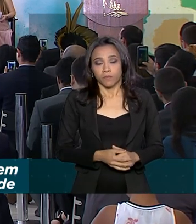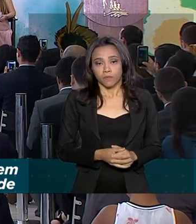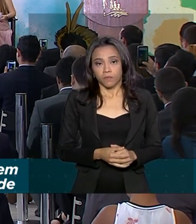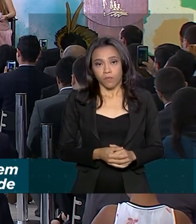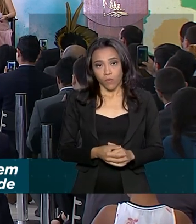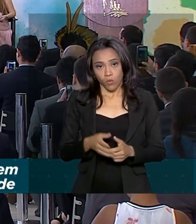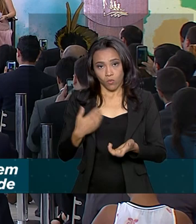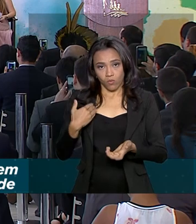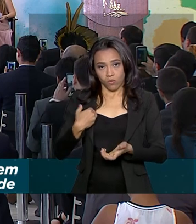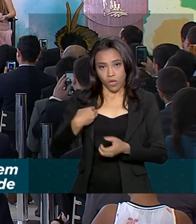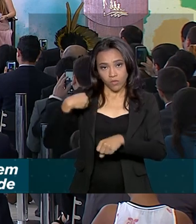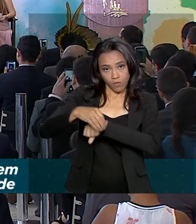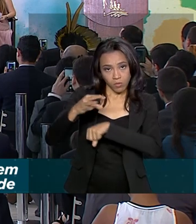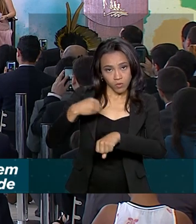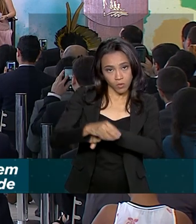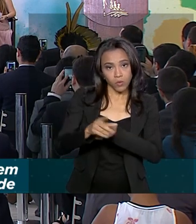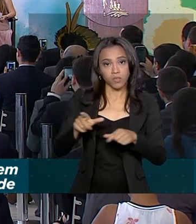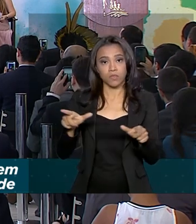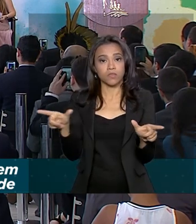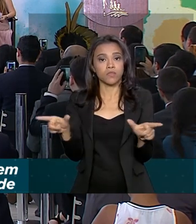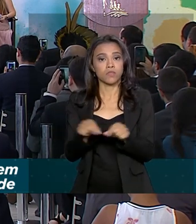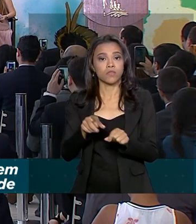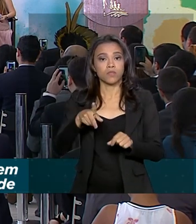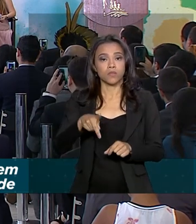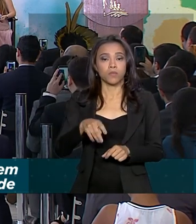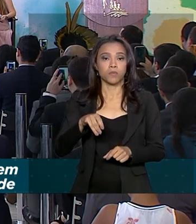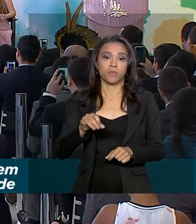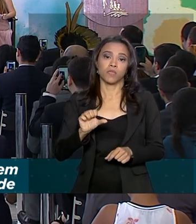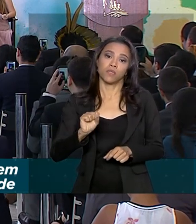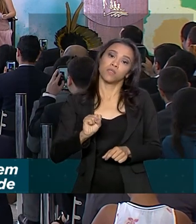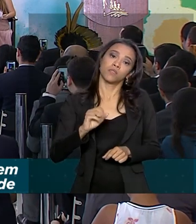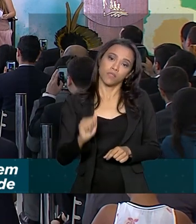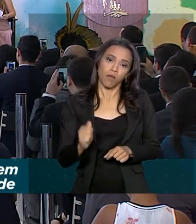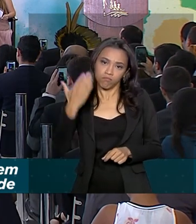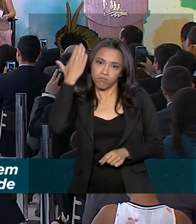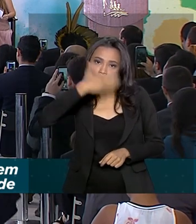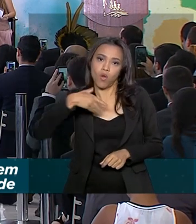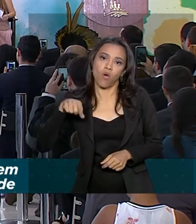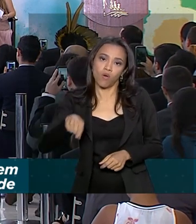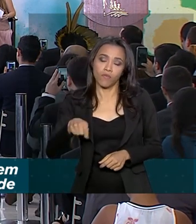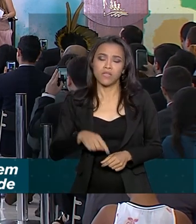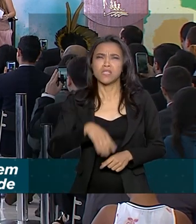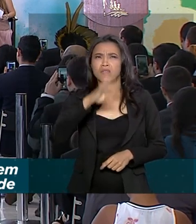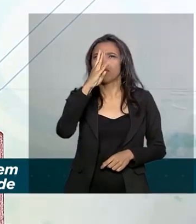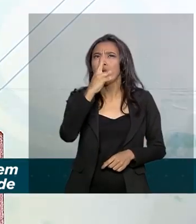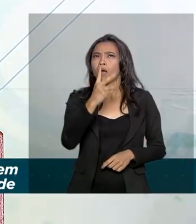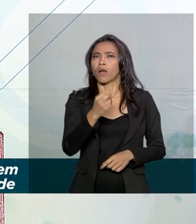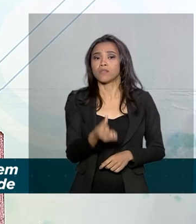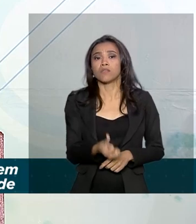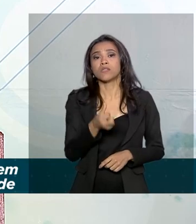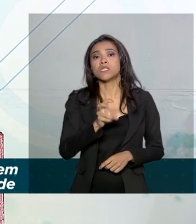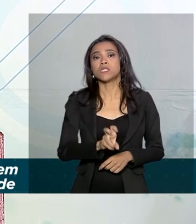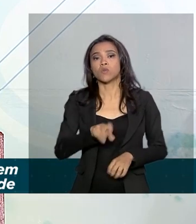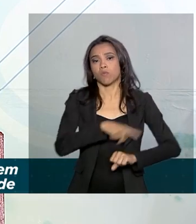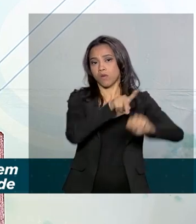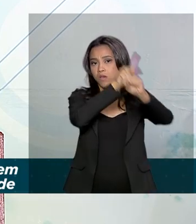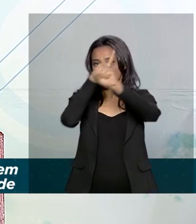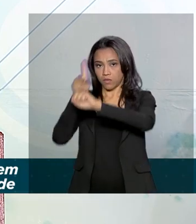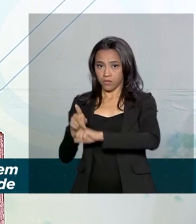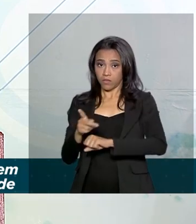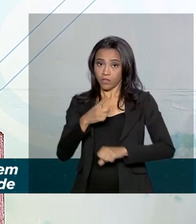do PISA comprovam, entre 65 por país aproximadamente, estamos